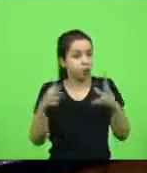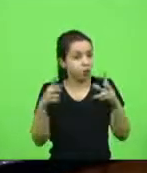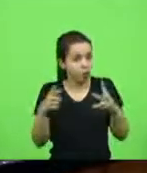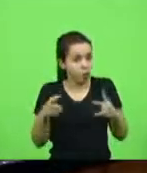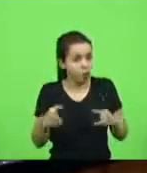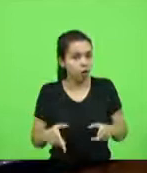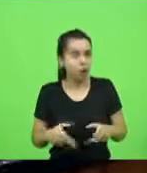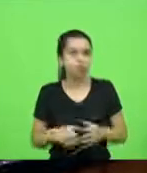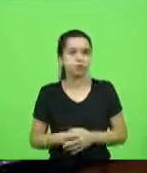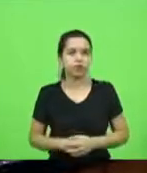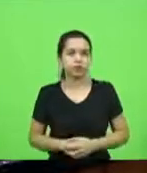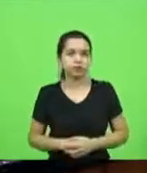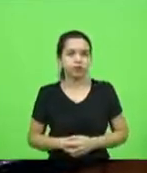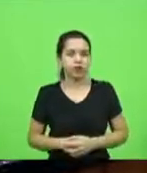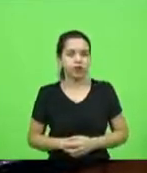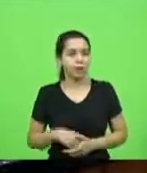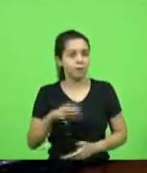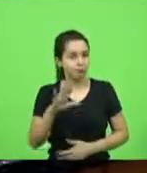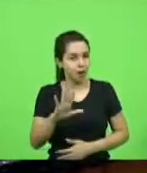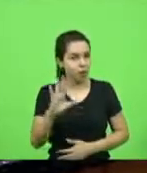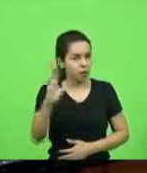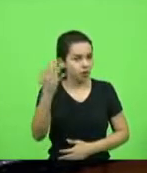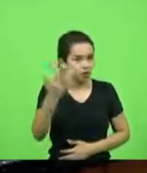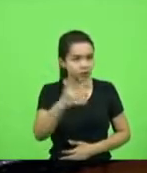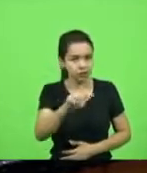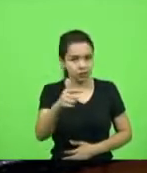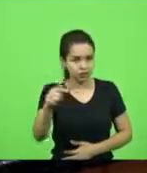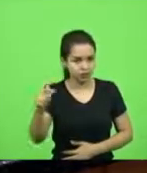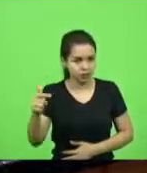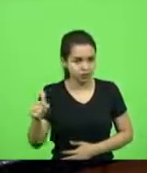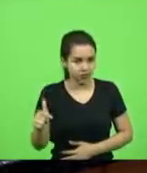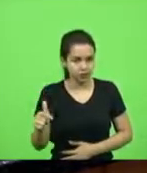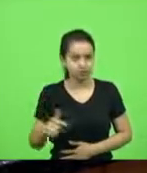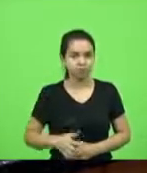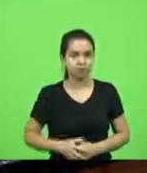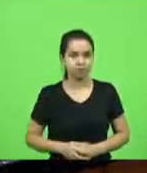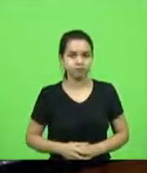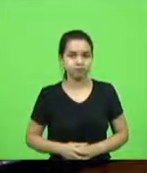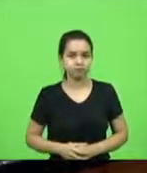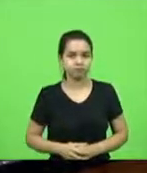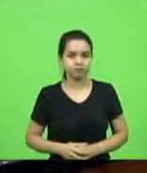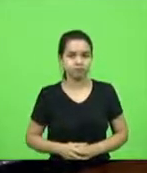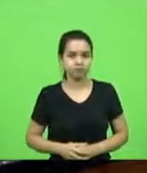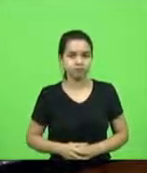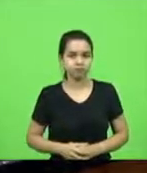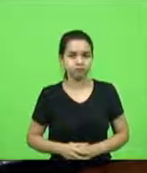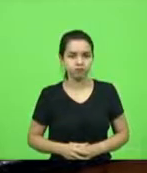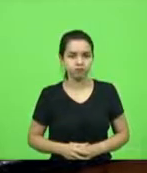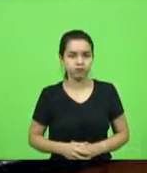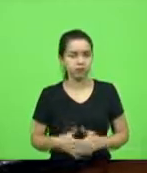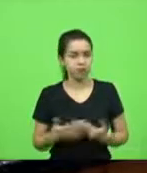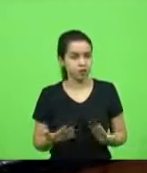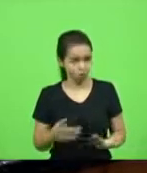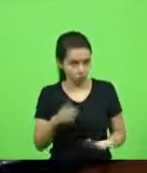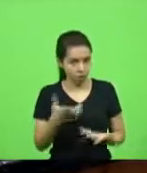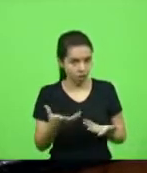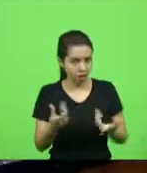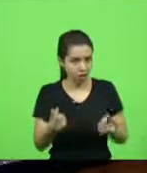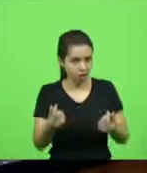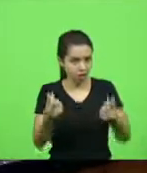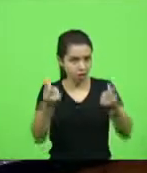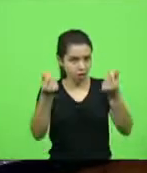natureza o que também não acontece pensa o problema eu quero ficar rico